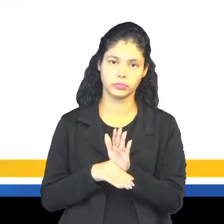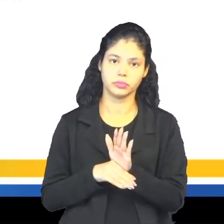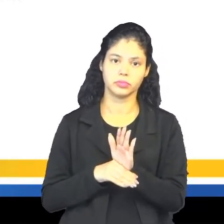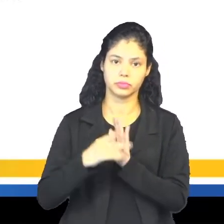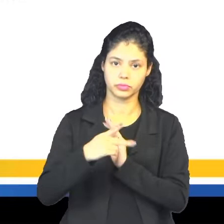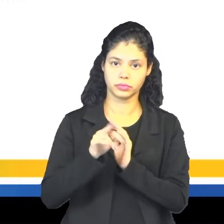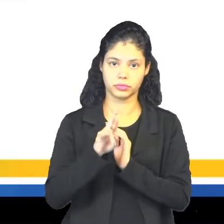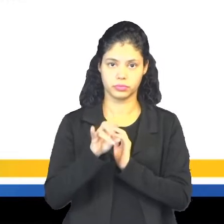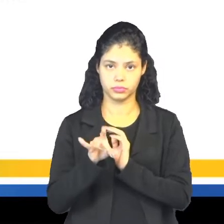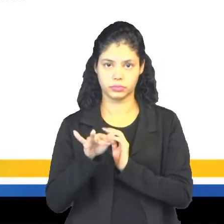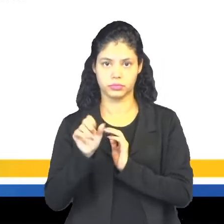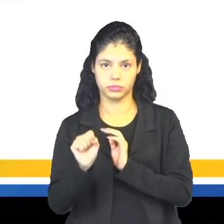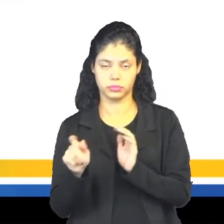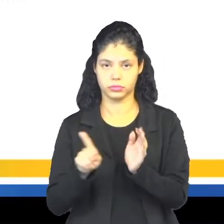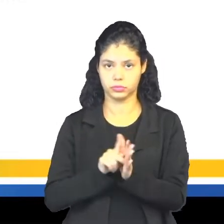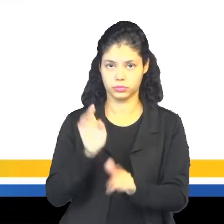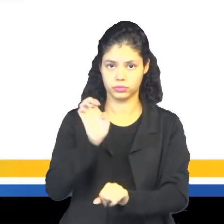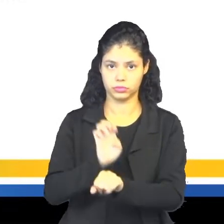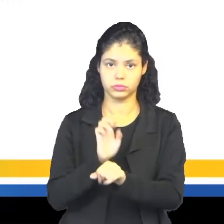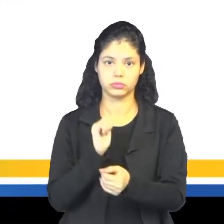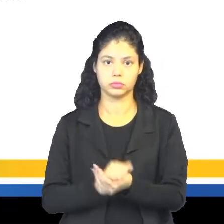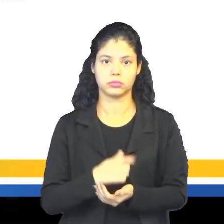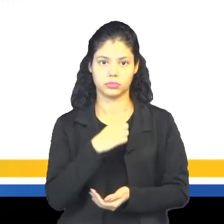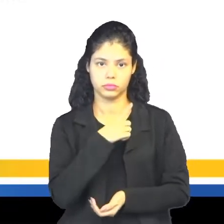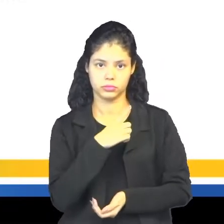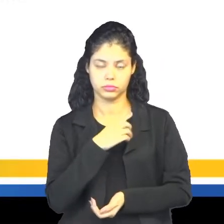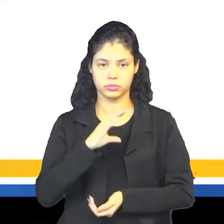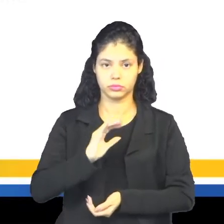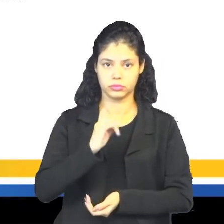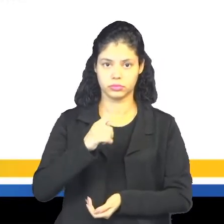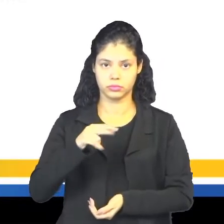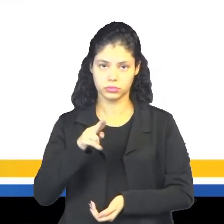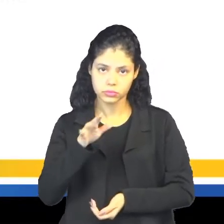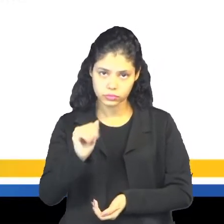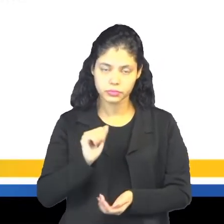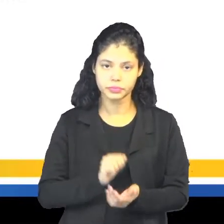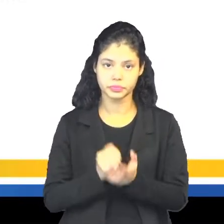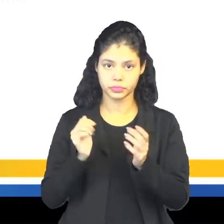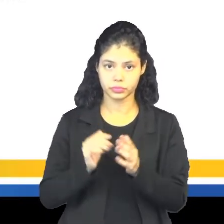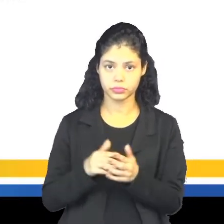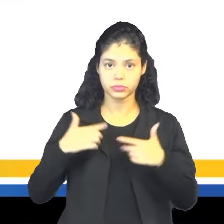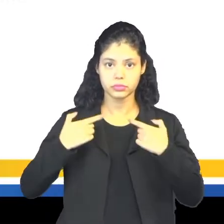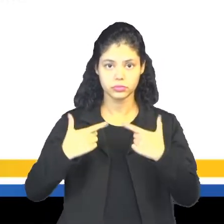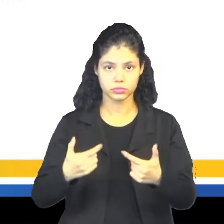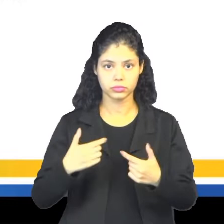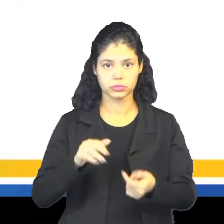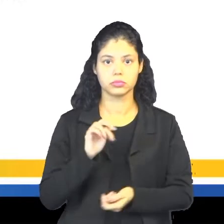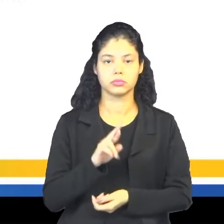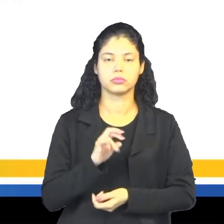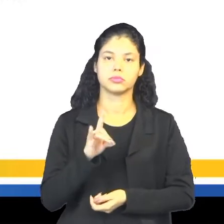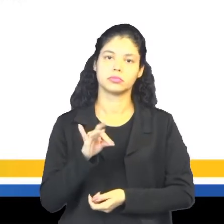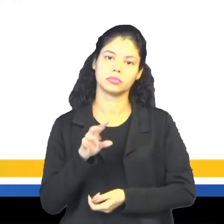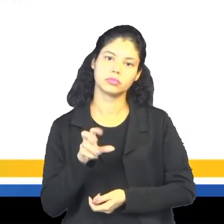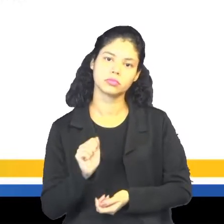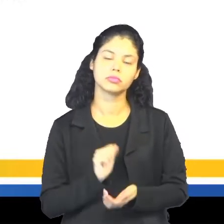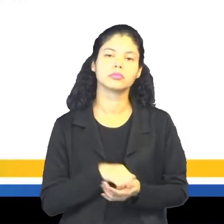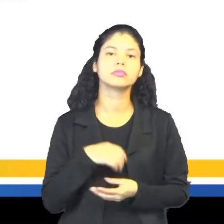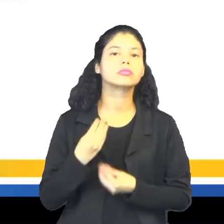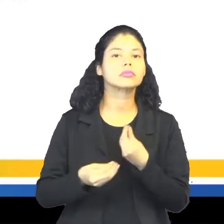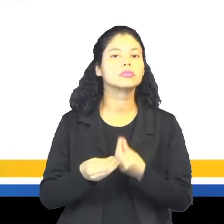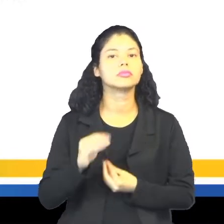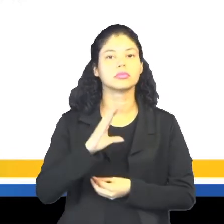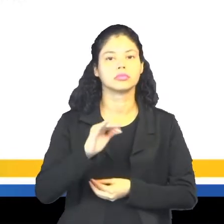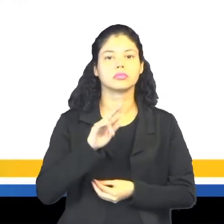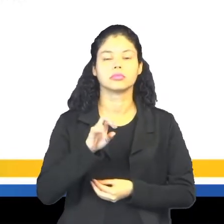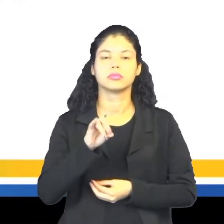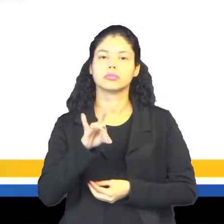primazia desses estados, que são as campanhas militares, né, da Guerra de Reconquista. Com as cruzadas, a